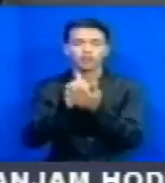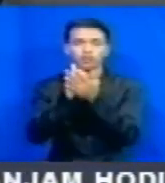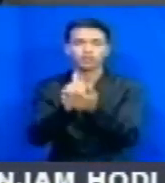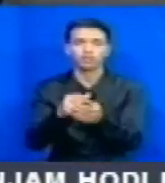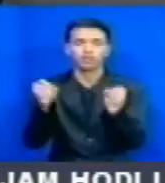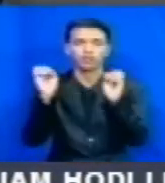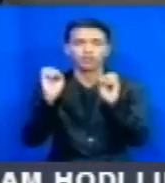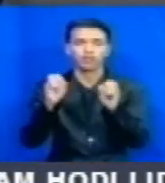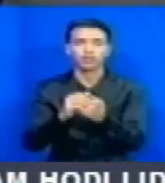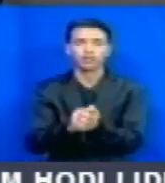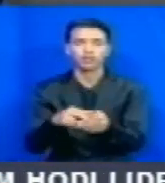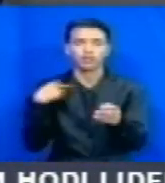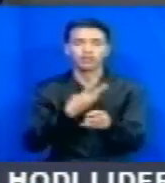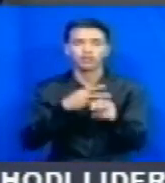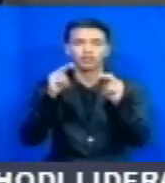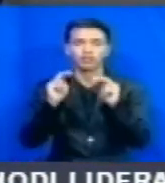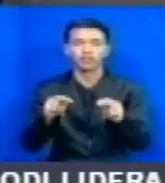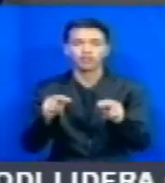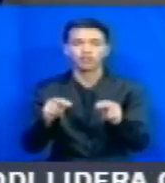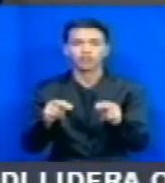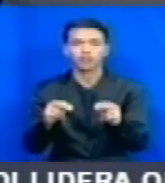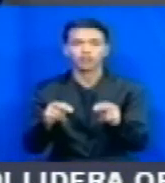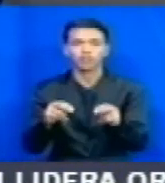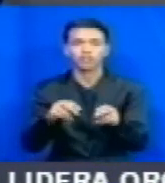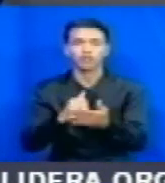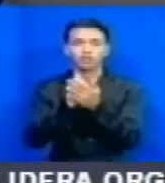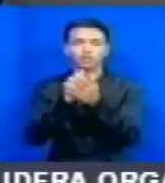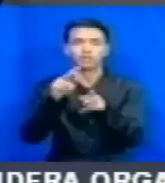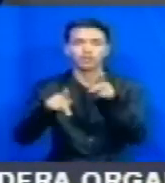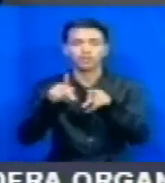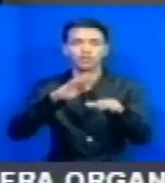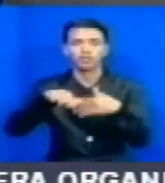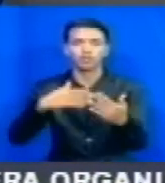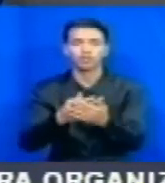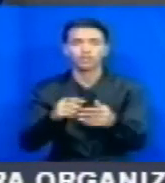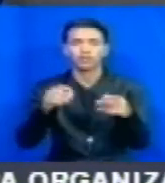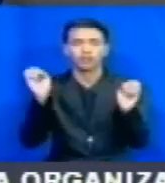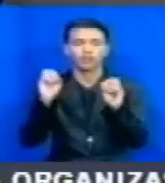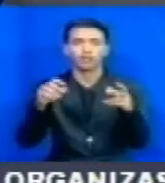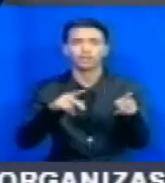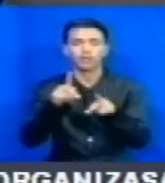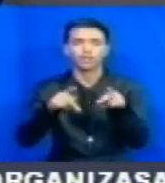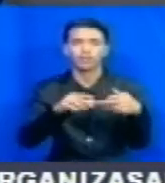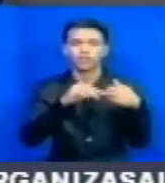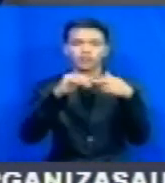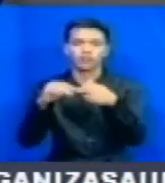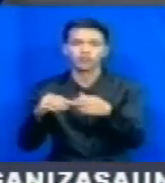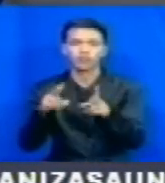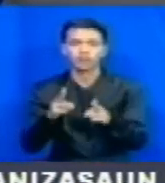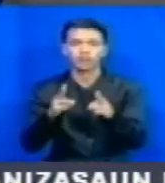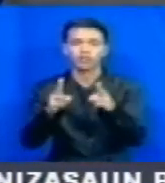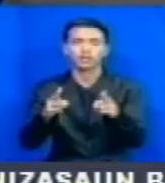han tang an sa ite thank you lao sa atende ba hutut me be ida ne memak prioritari urgent ne be ne skar ke